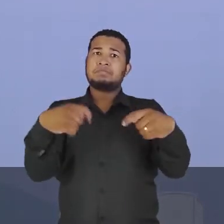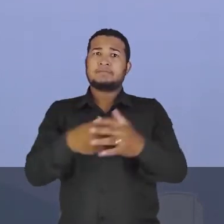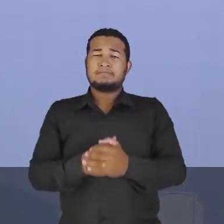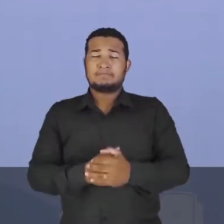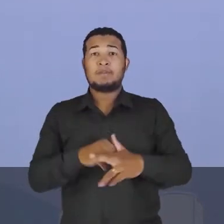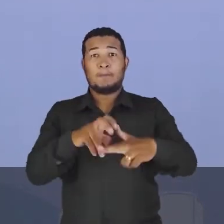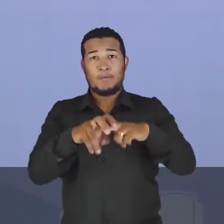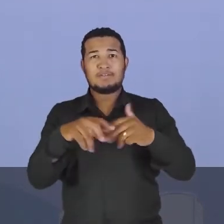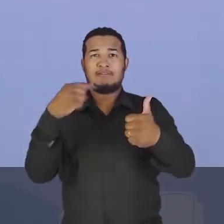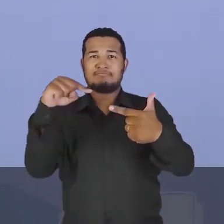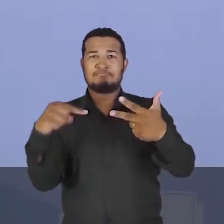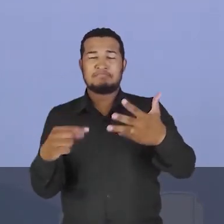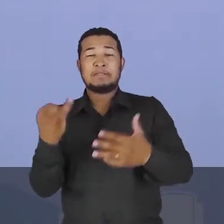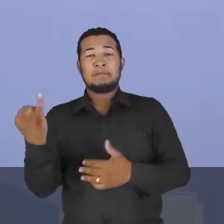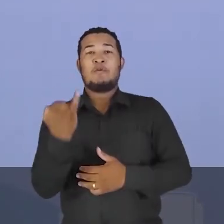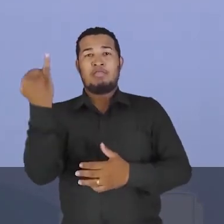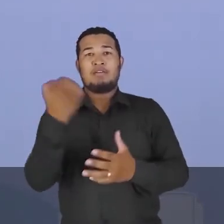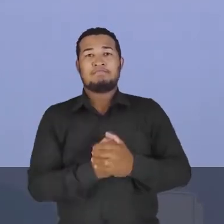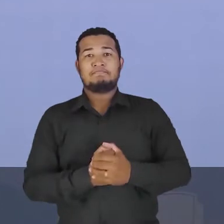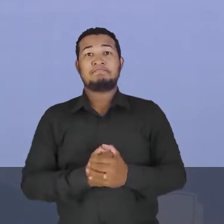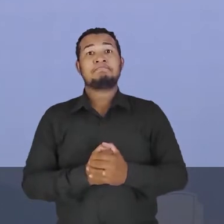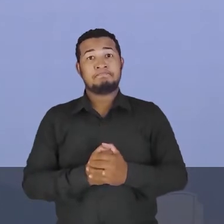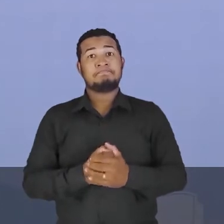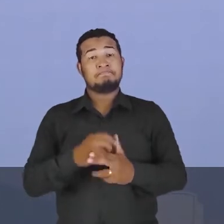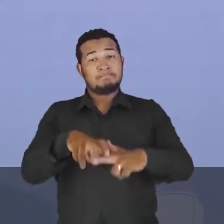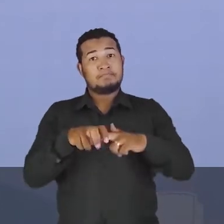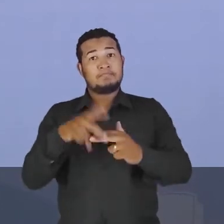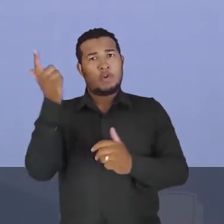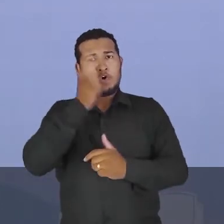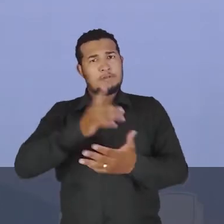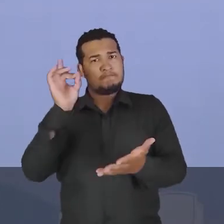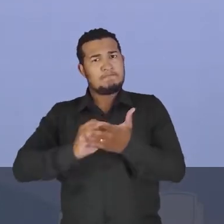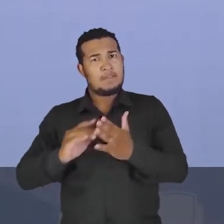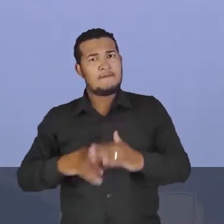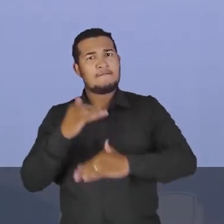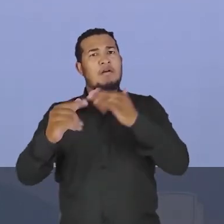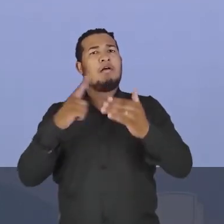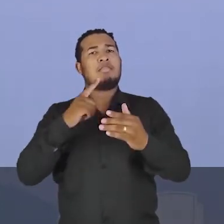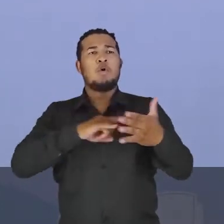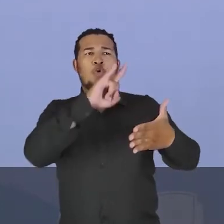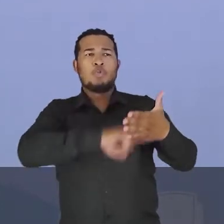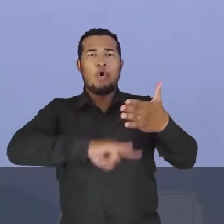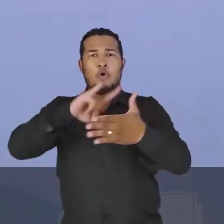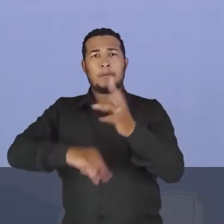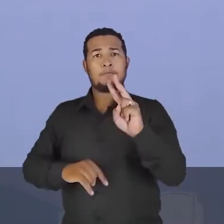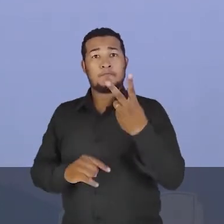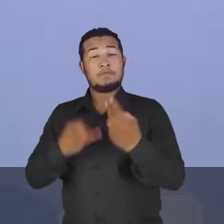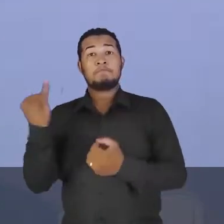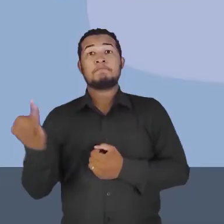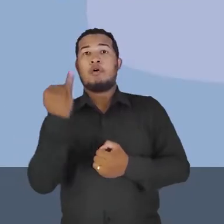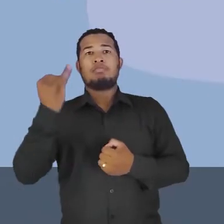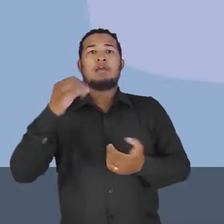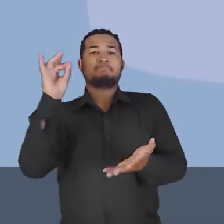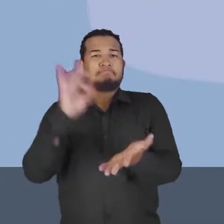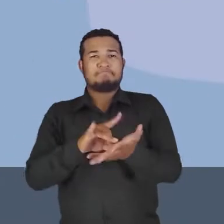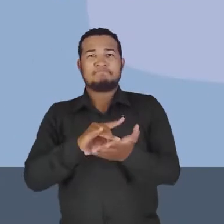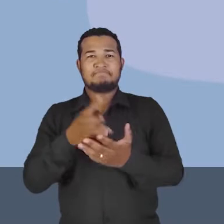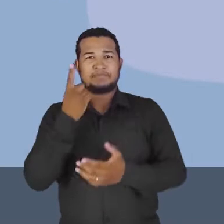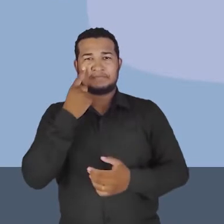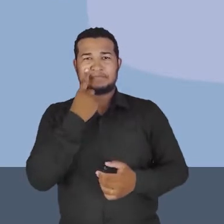pontos importantes. E para isso, para a gente ter um avanço, a gente vai ter dois documentos importantes para estabelecer isso. Observe